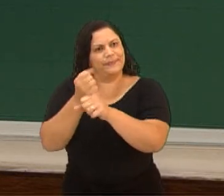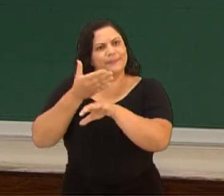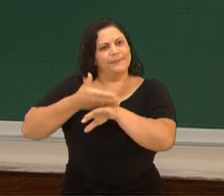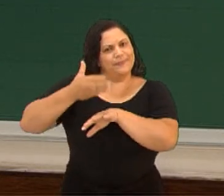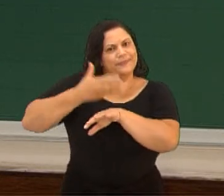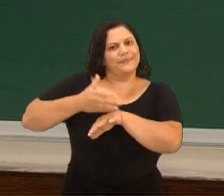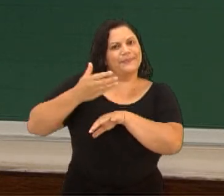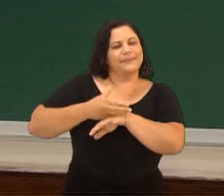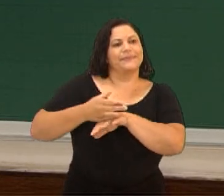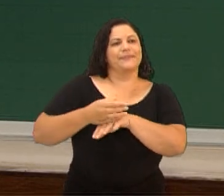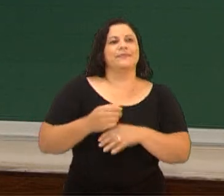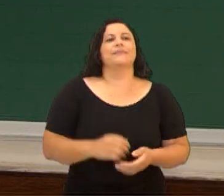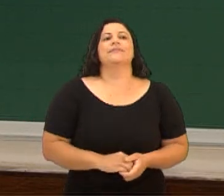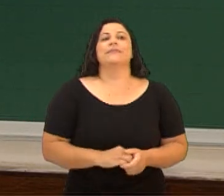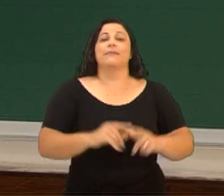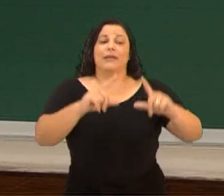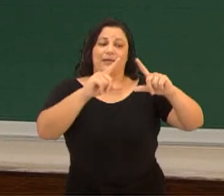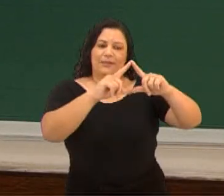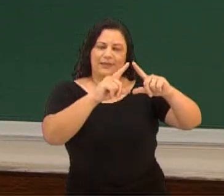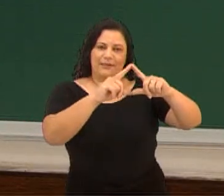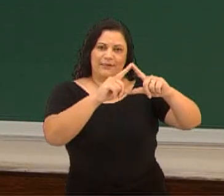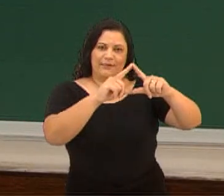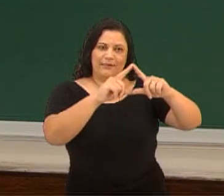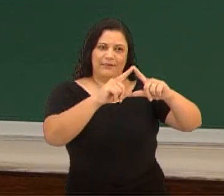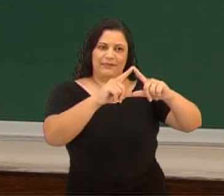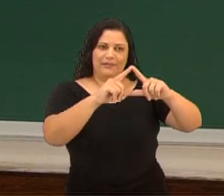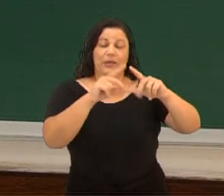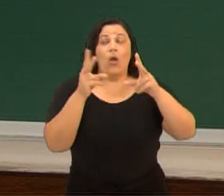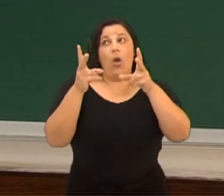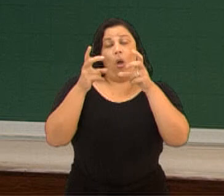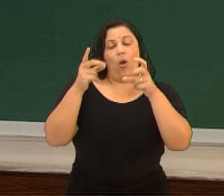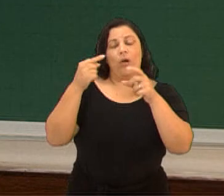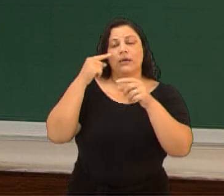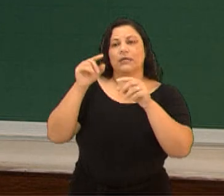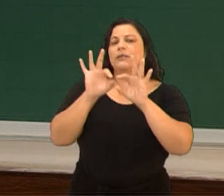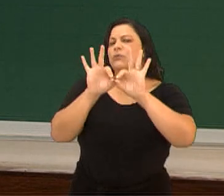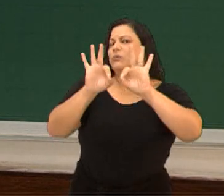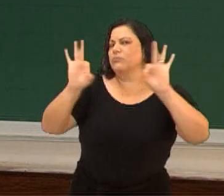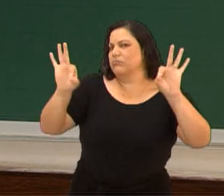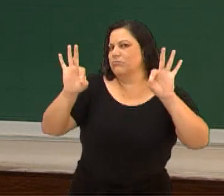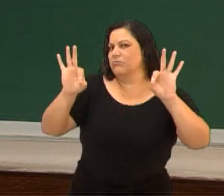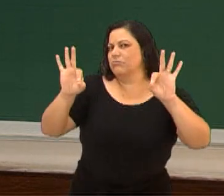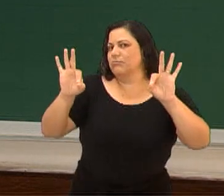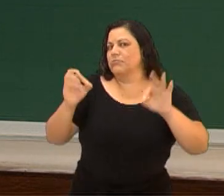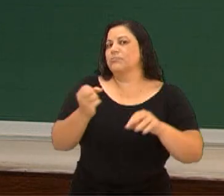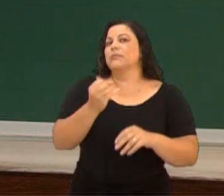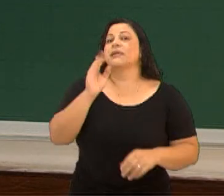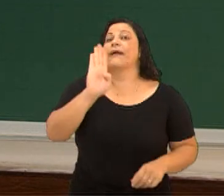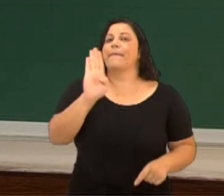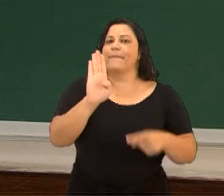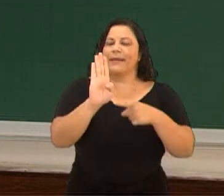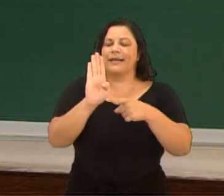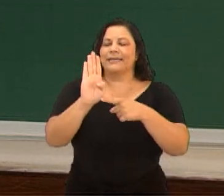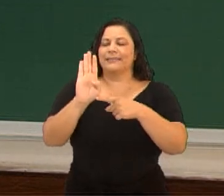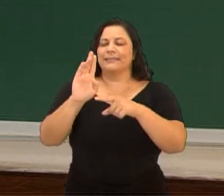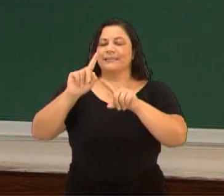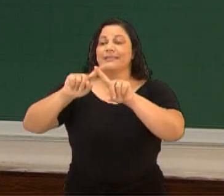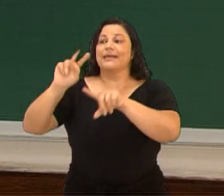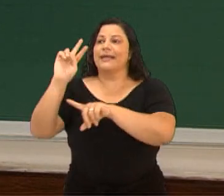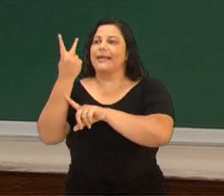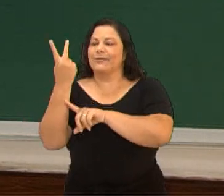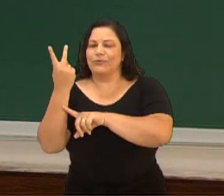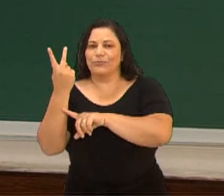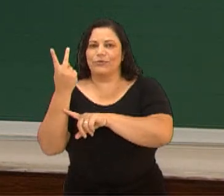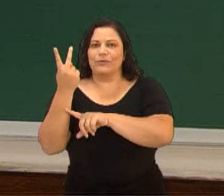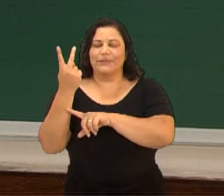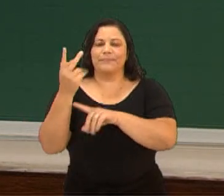primeiramente a área do triângulo. Olha as medidas do triângulo, base e altura, substitui na